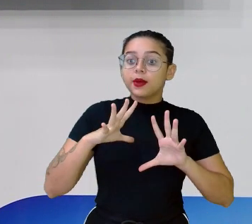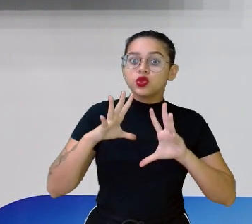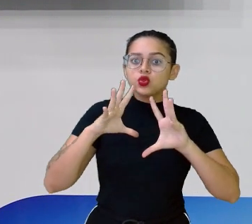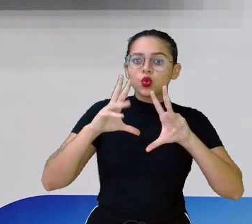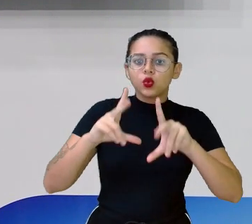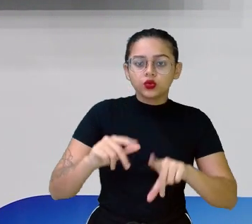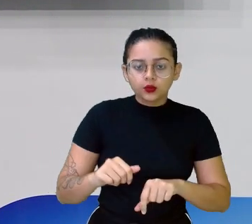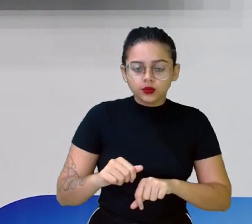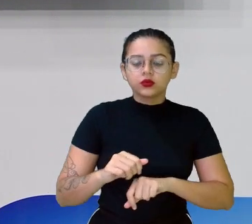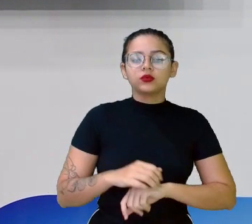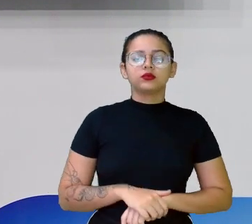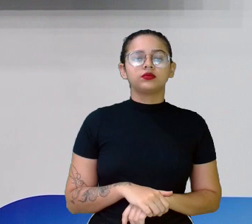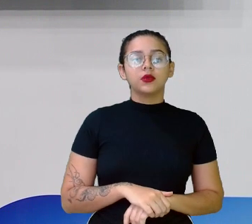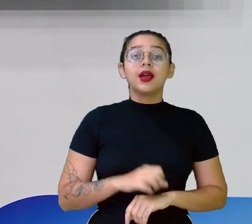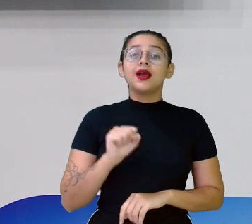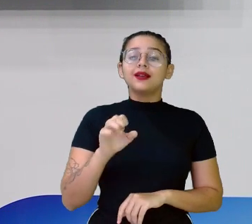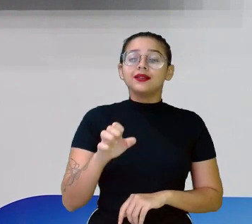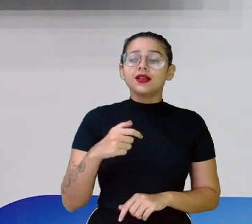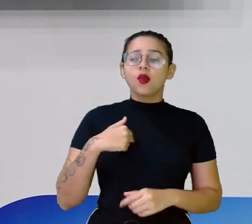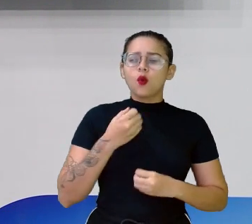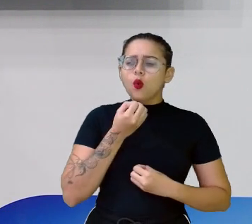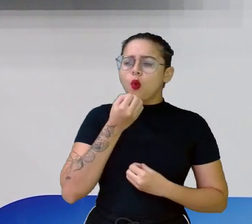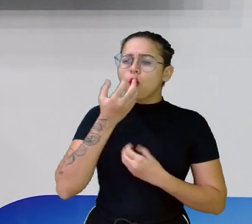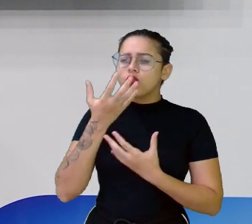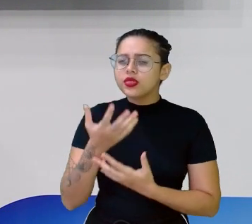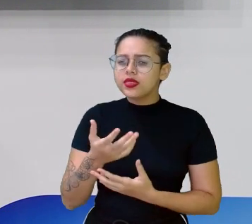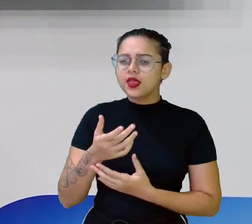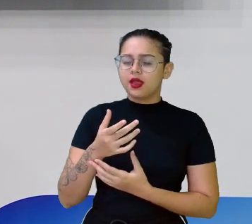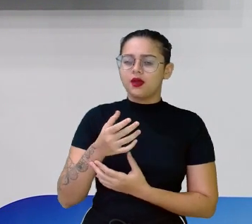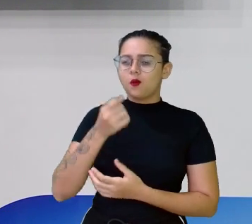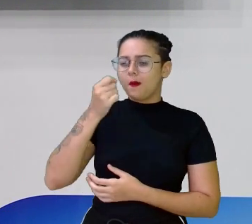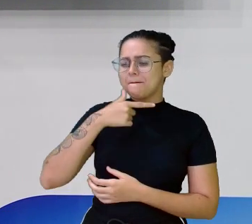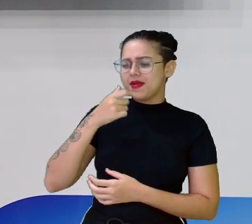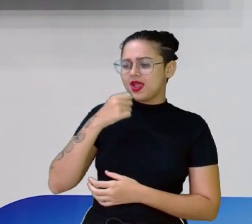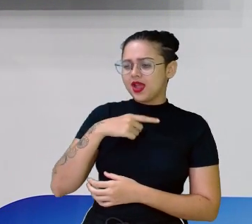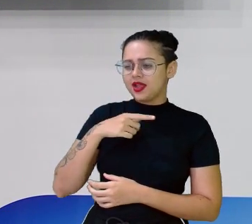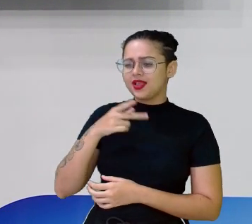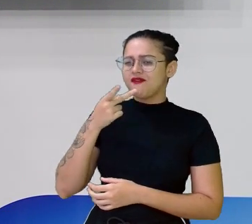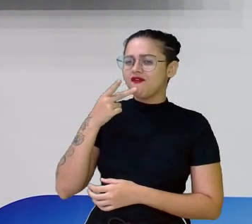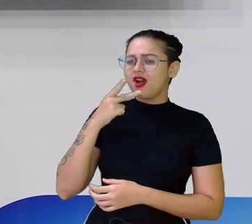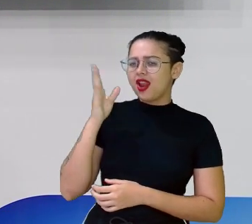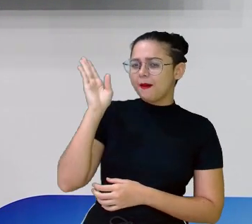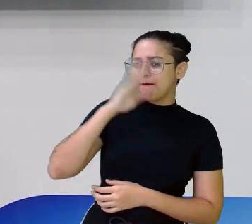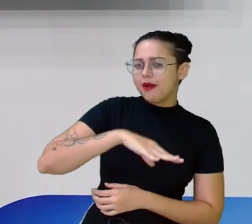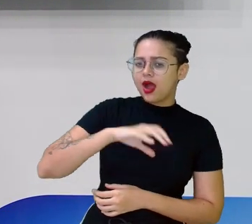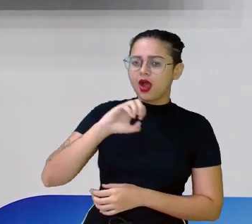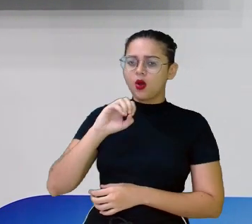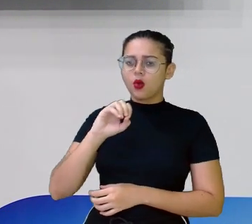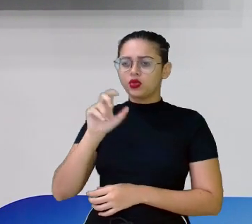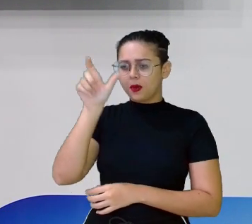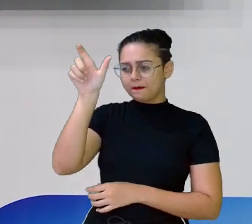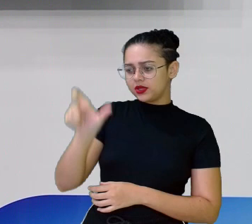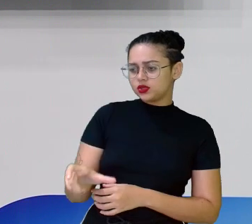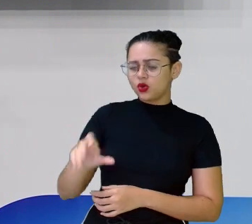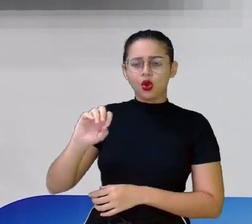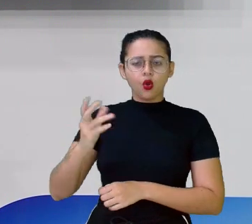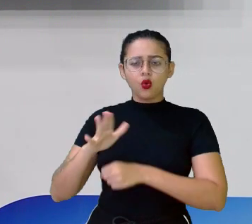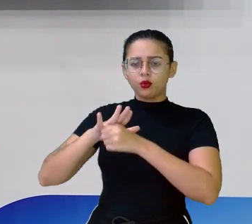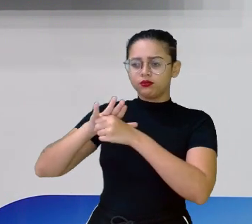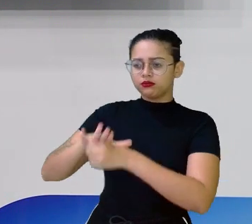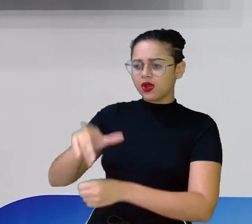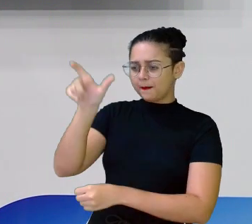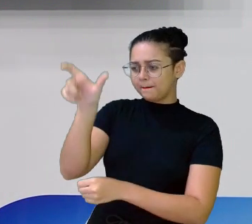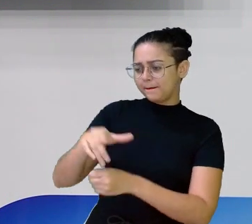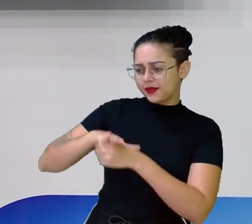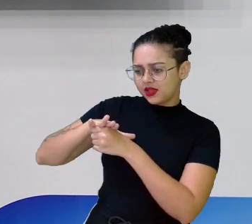mundo, tá? Se eu vou contar uma piada que vai depreciar alguém, que vai humilhar alguém e alguém vai sair